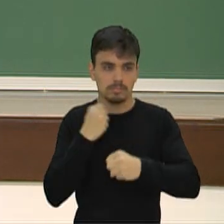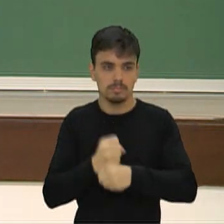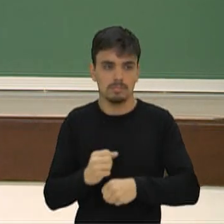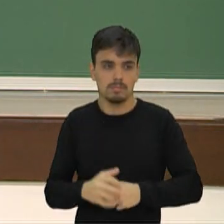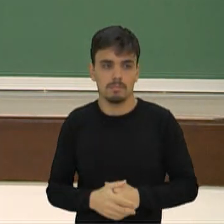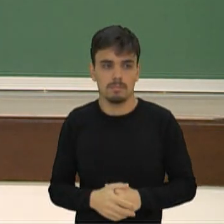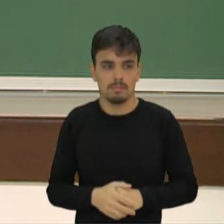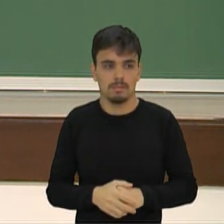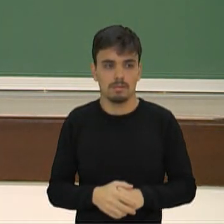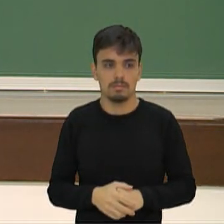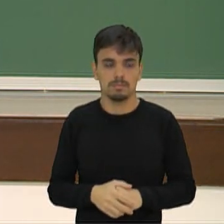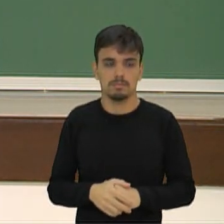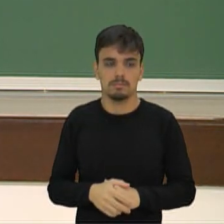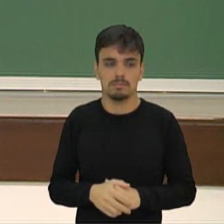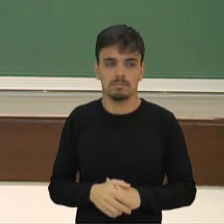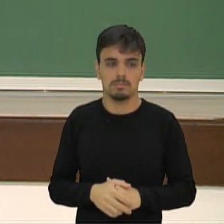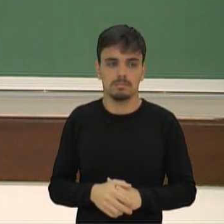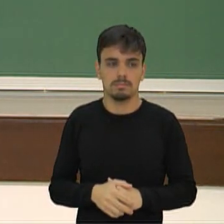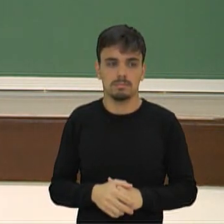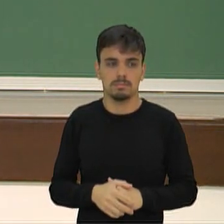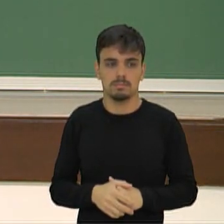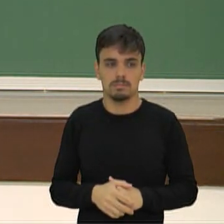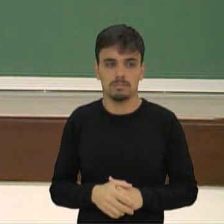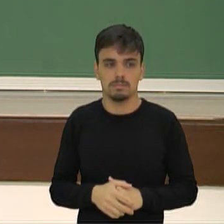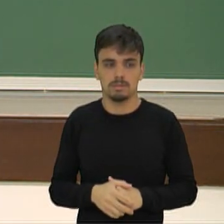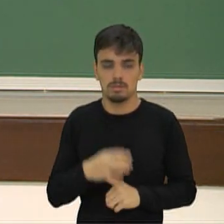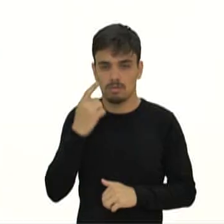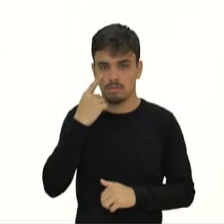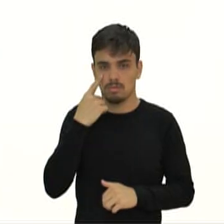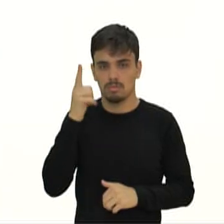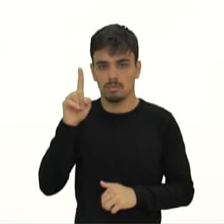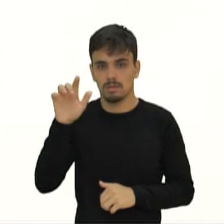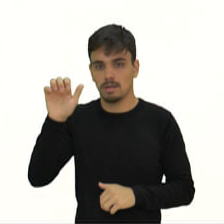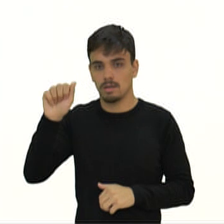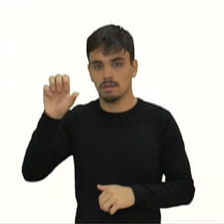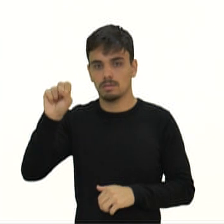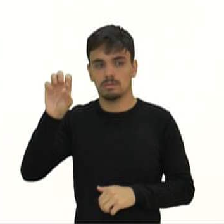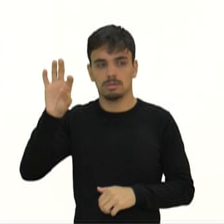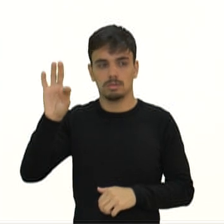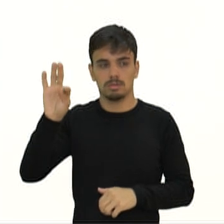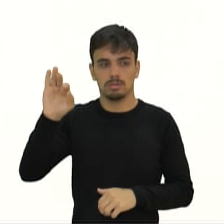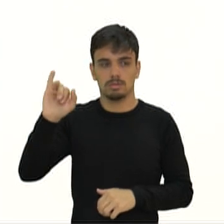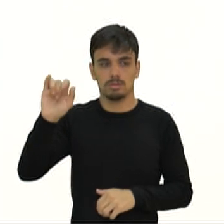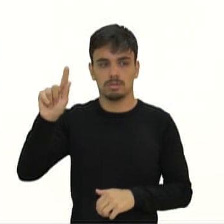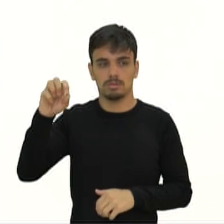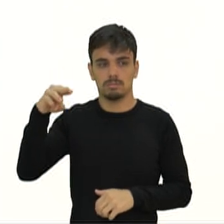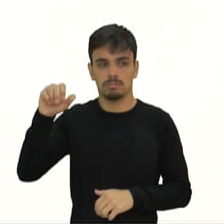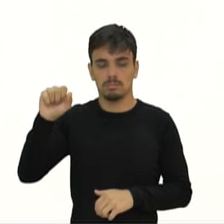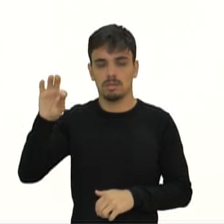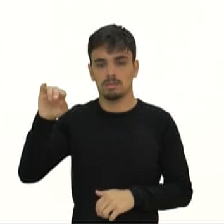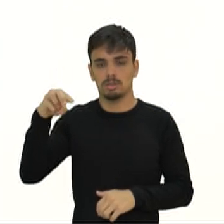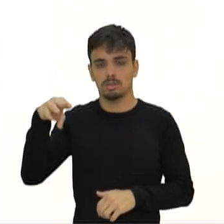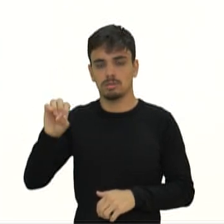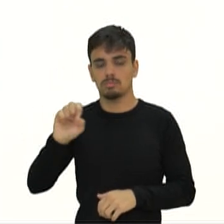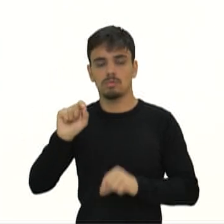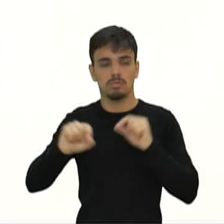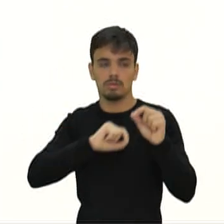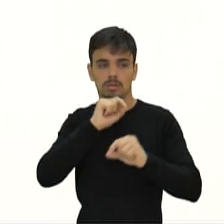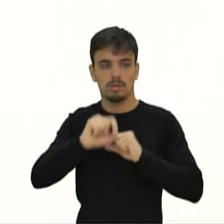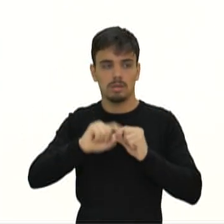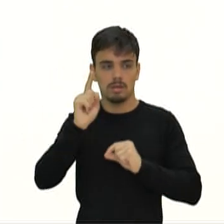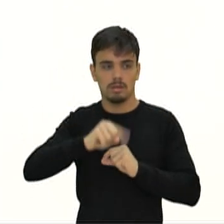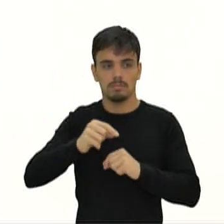Vamos avançar novamente? Então aqui, ó, o astigmatismo, a superfície frontal do olho ou do cristalino,